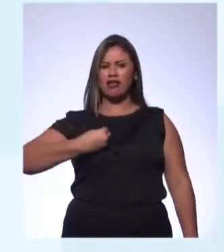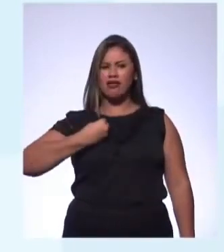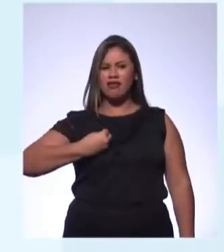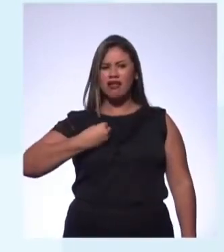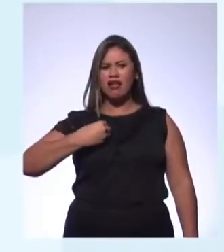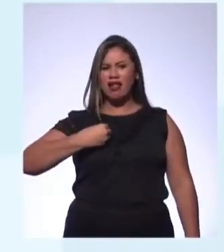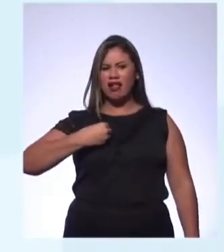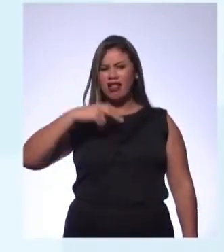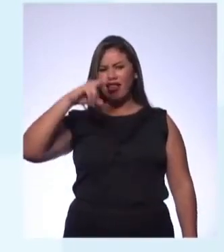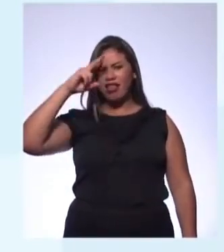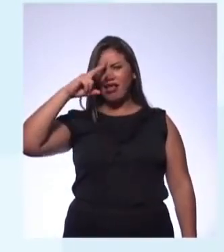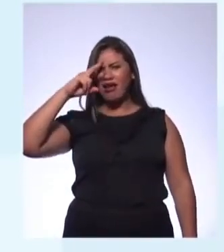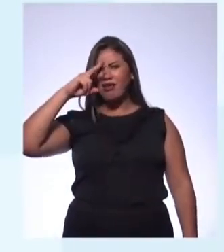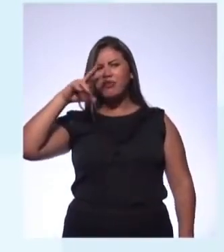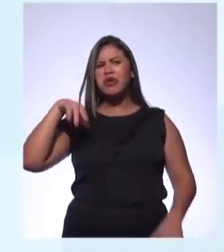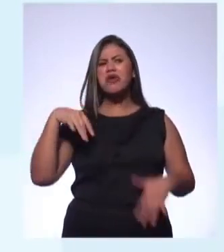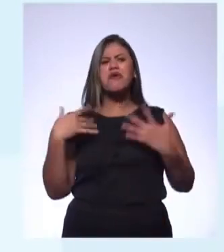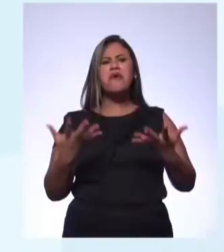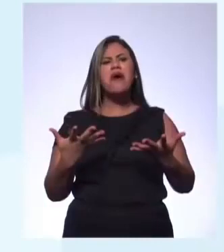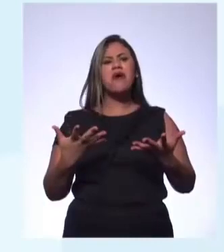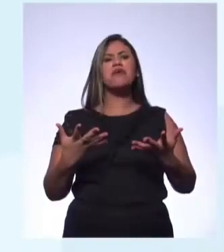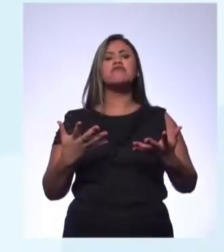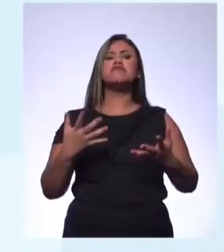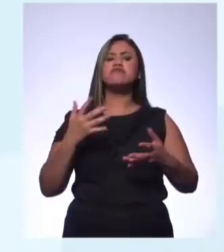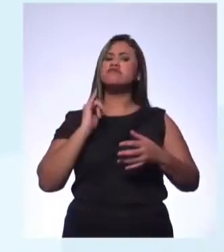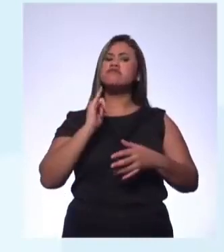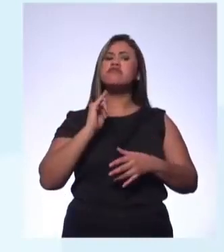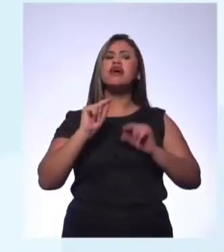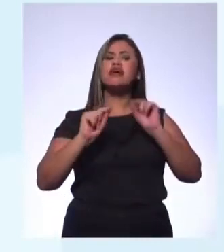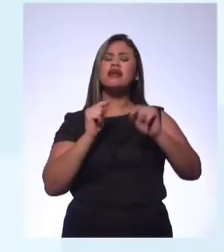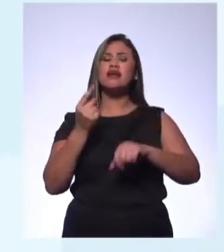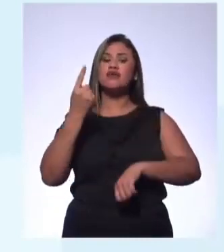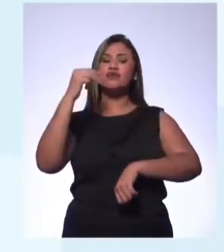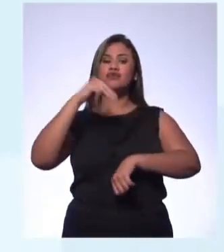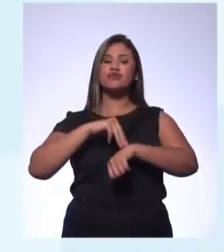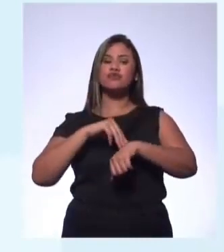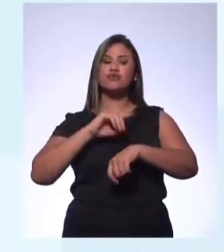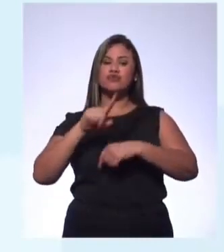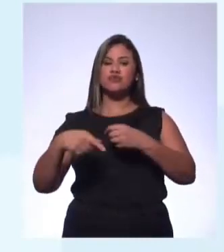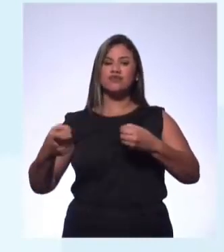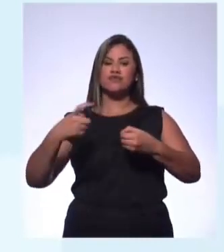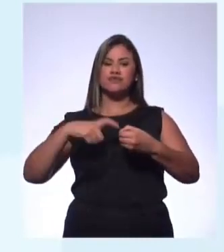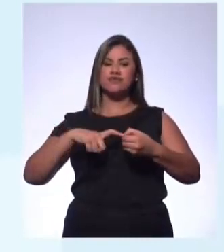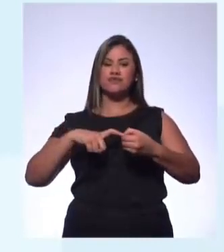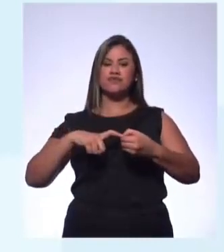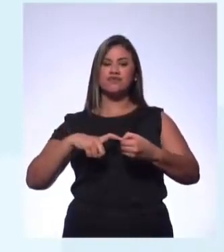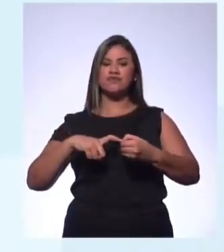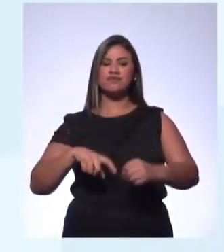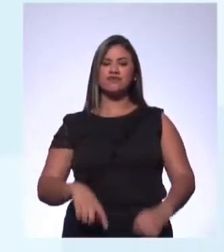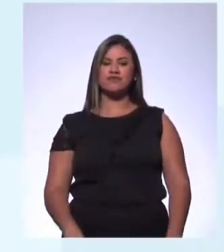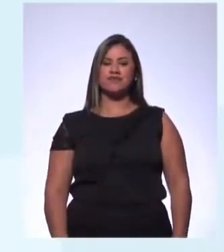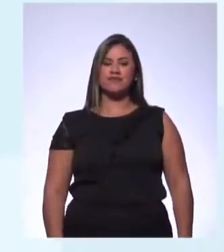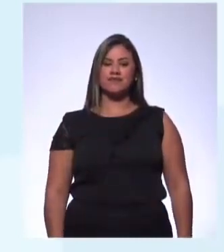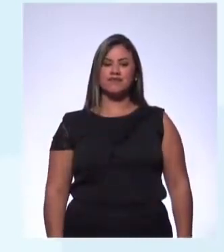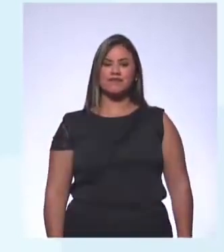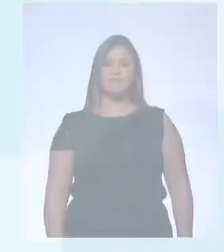história. Qual foi essa história? Quem te contou? Um minutinho e nós já voltamos.